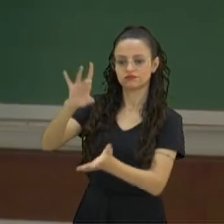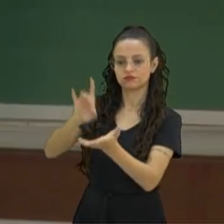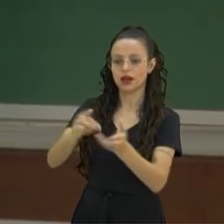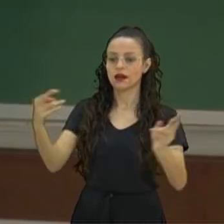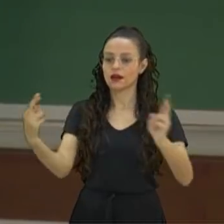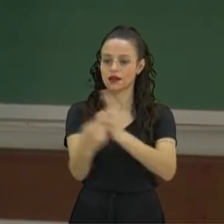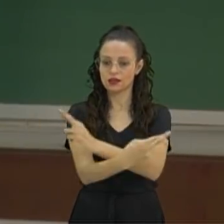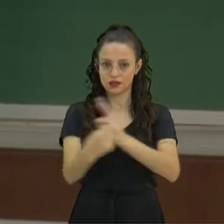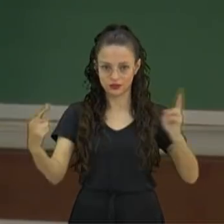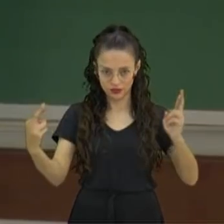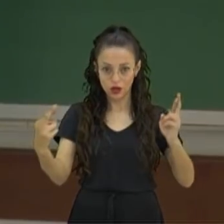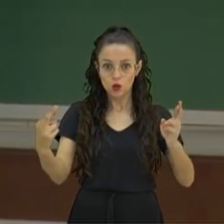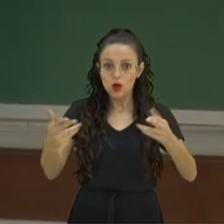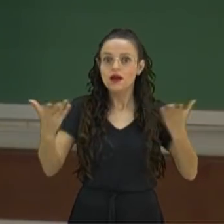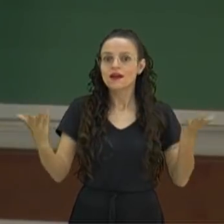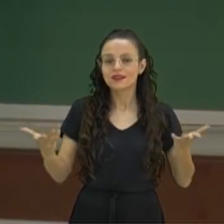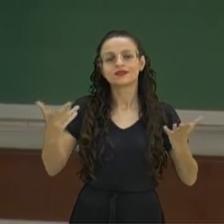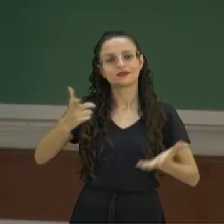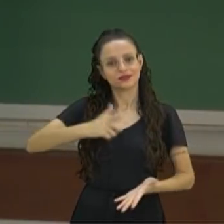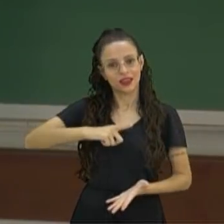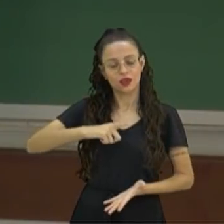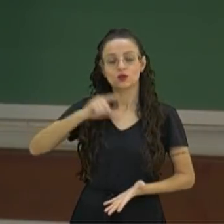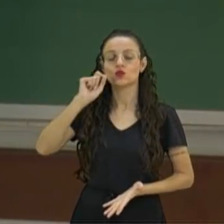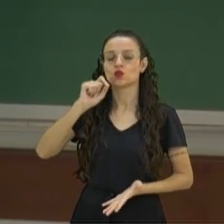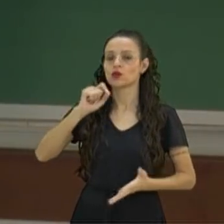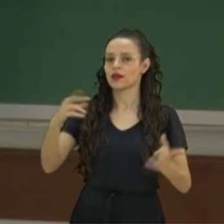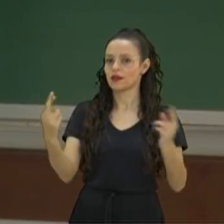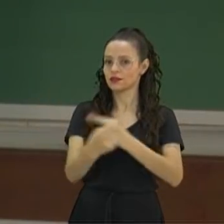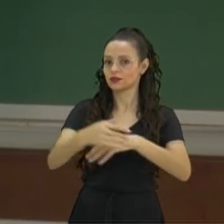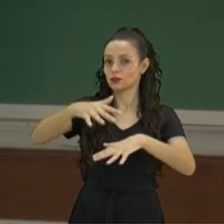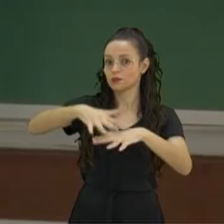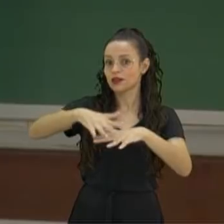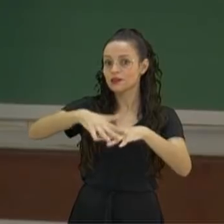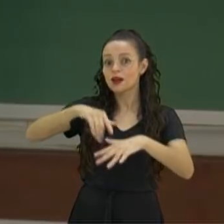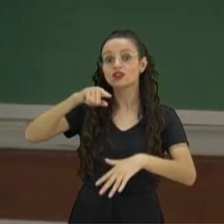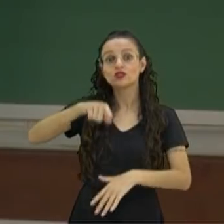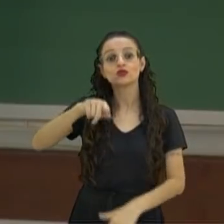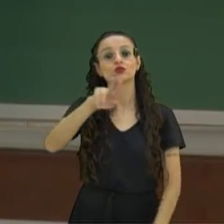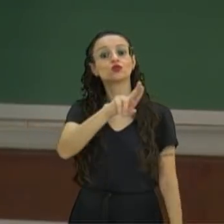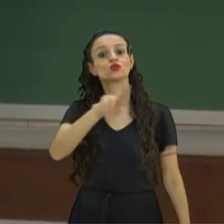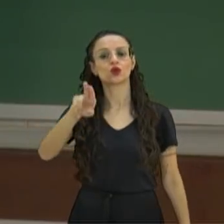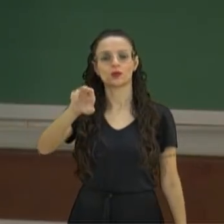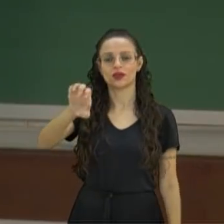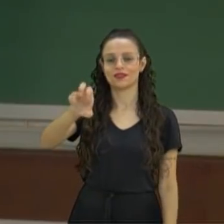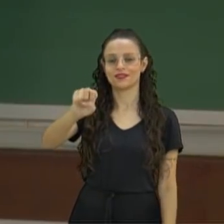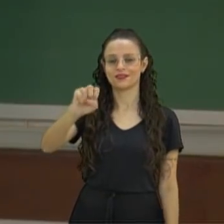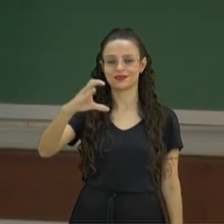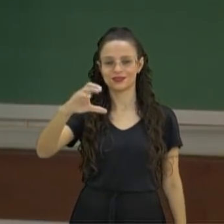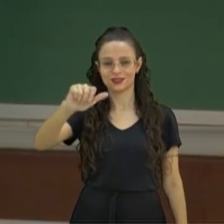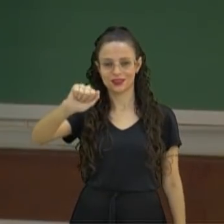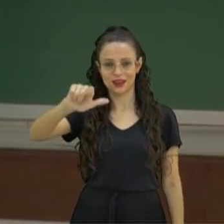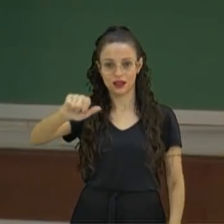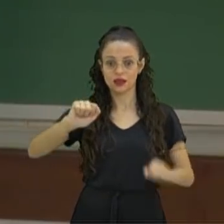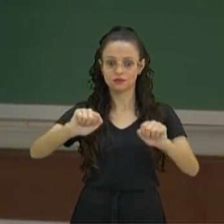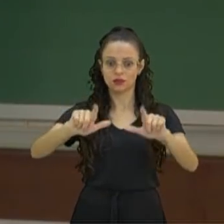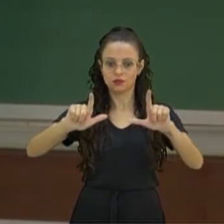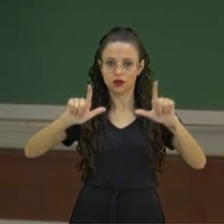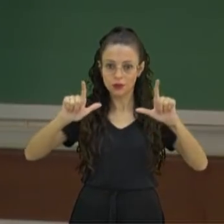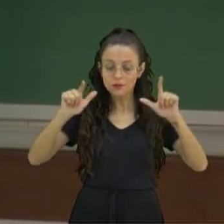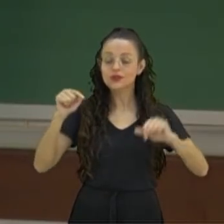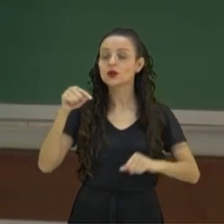informação matemática que eu vou chamar de escala, que é justamente o que está desenhado no papel tem que